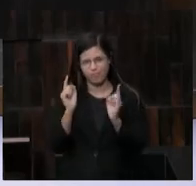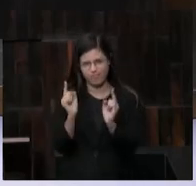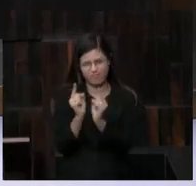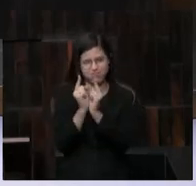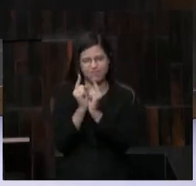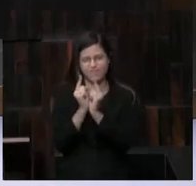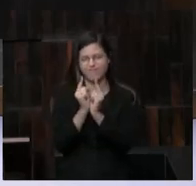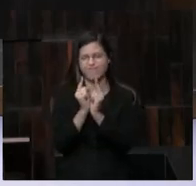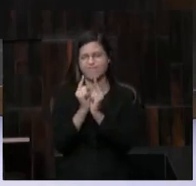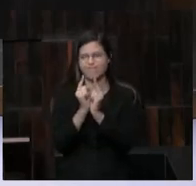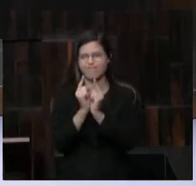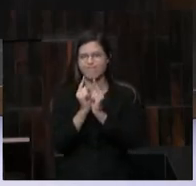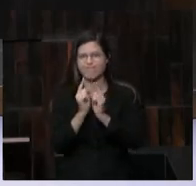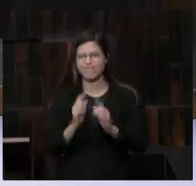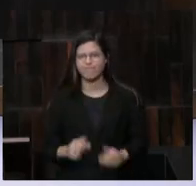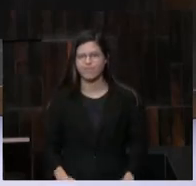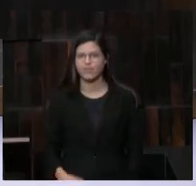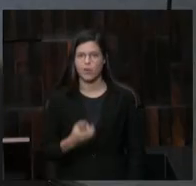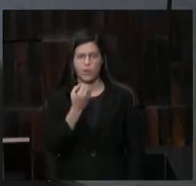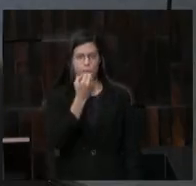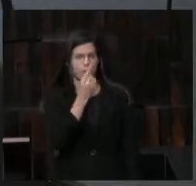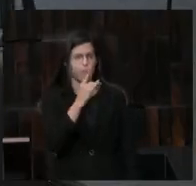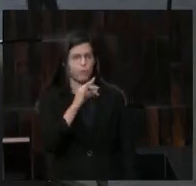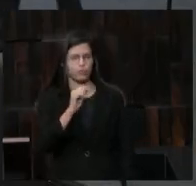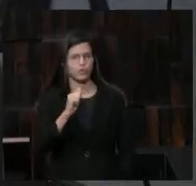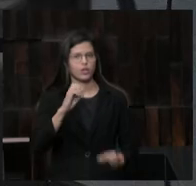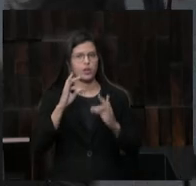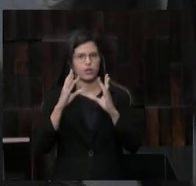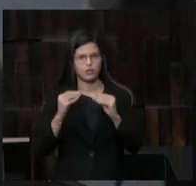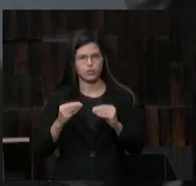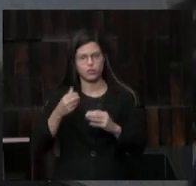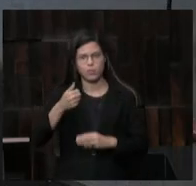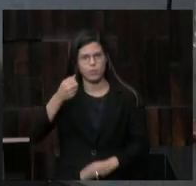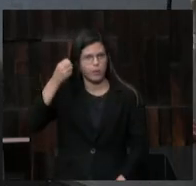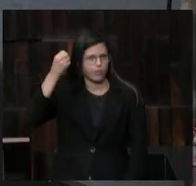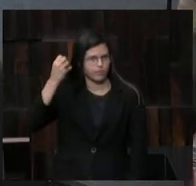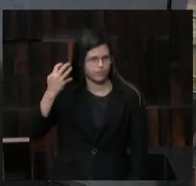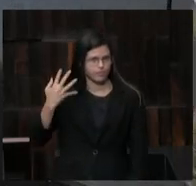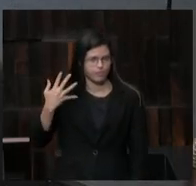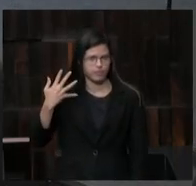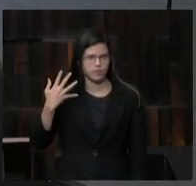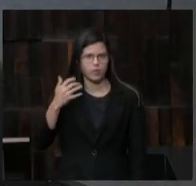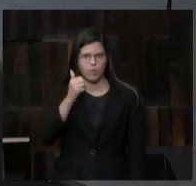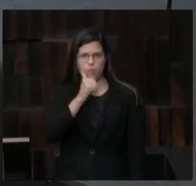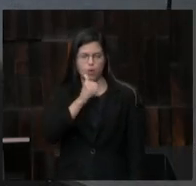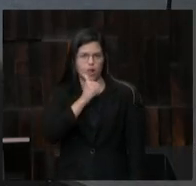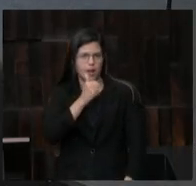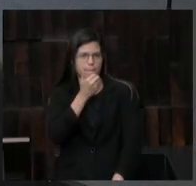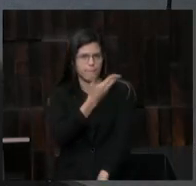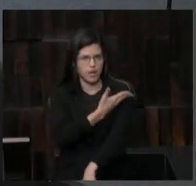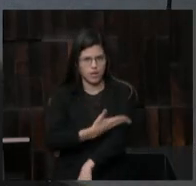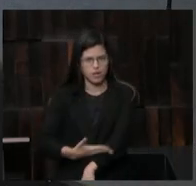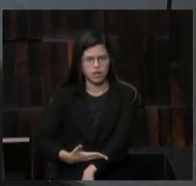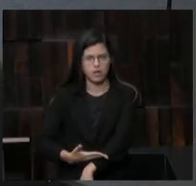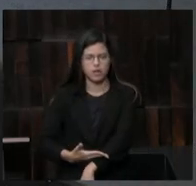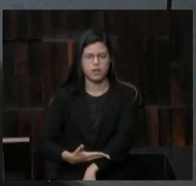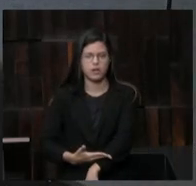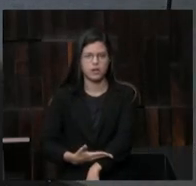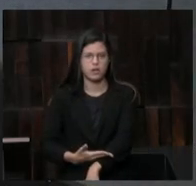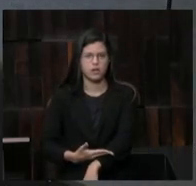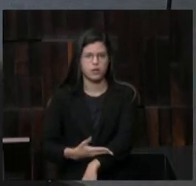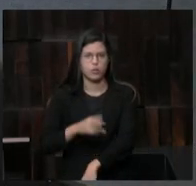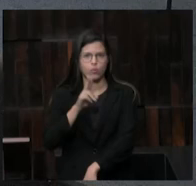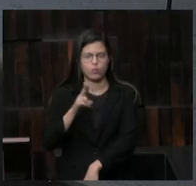mas... Bom dia a todos. Primeiro, eu vou me autodescrever. Eu sou uma mulher branca. Estou com um